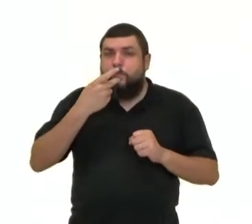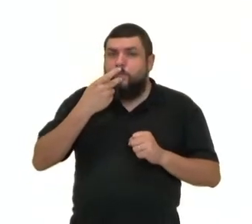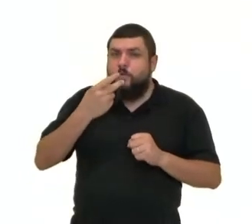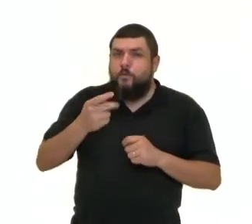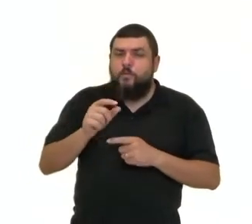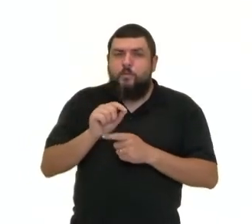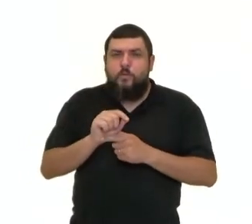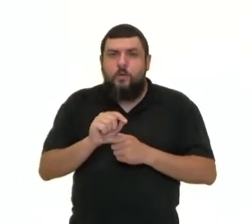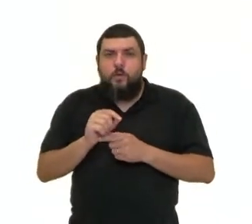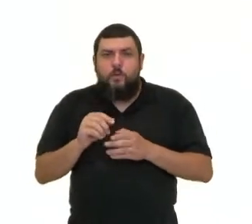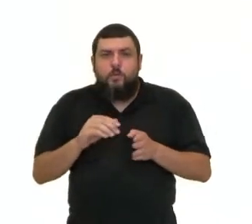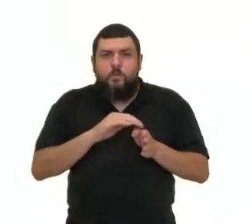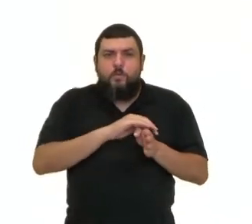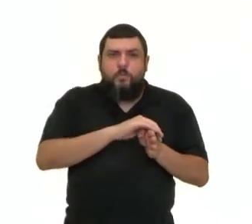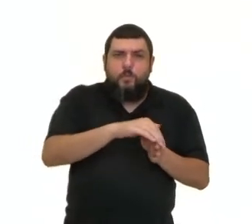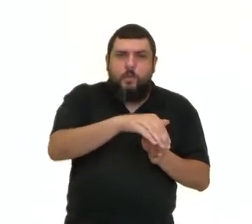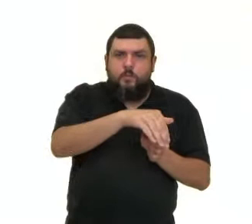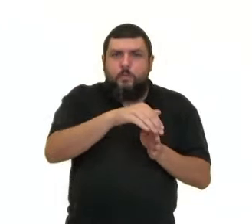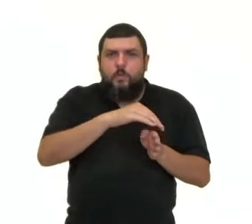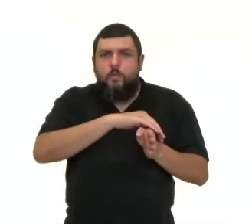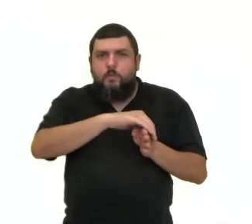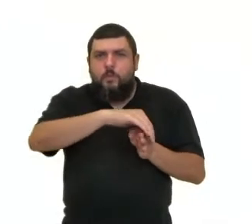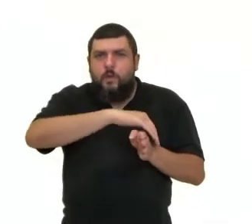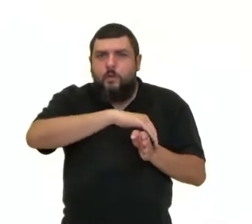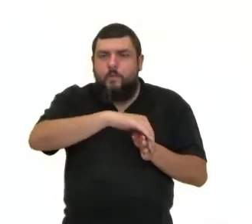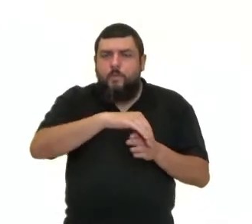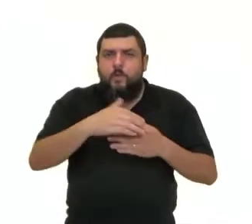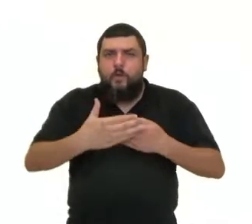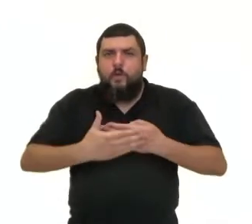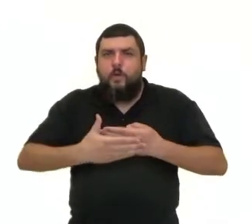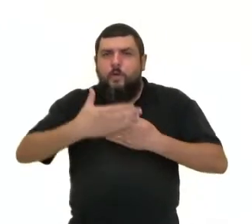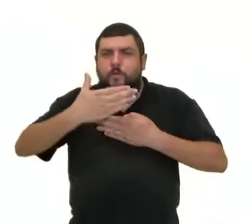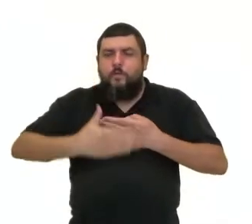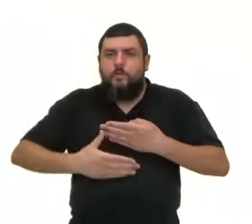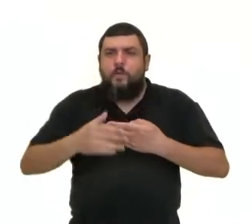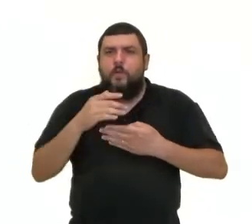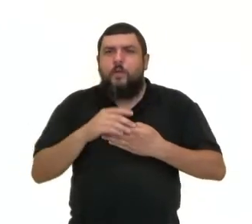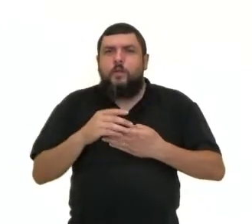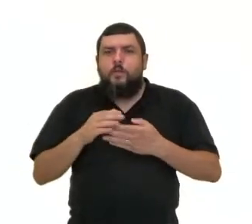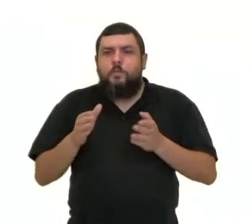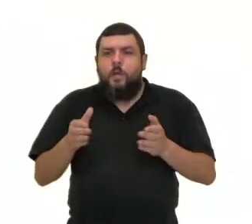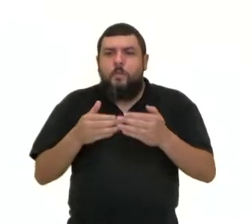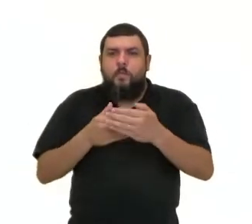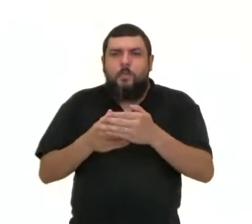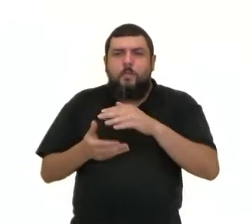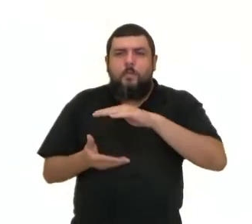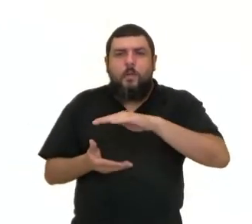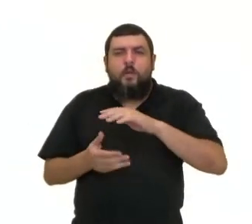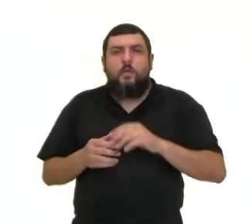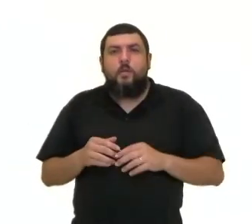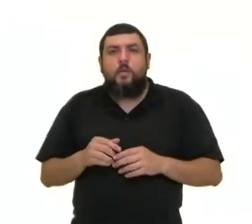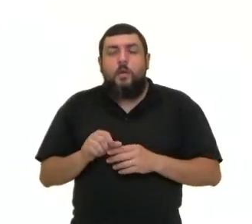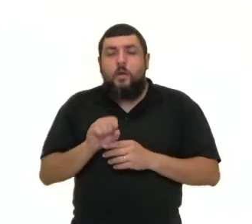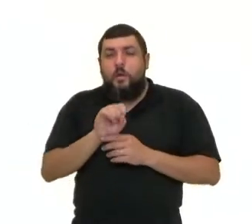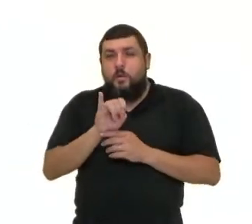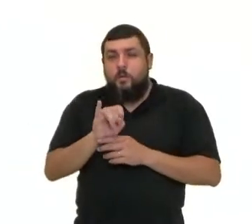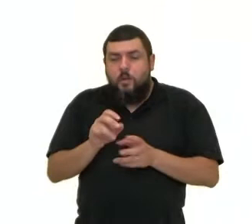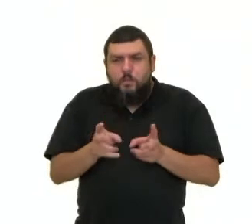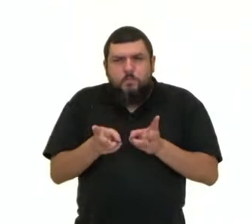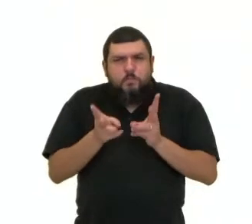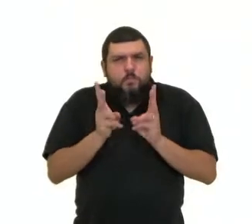que as faces de cada dado têm a mesma probabilidade de ocorrer, né? Se elas apresentarem